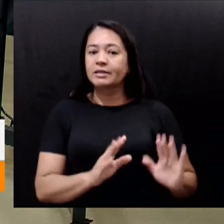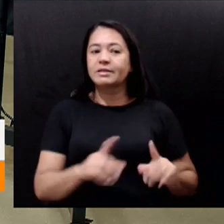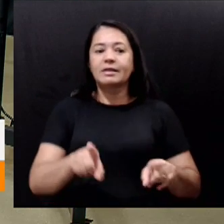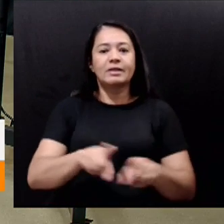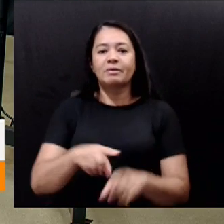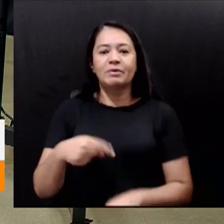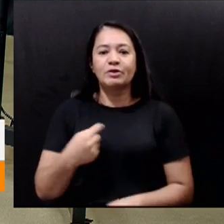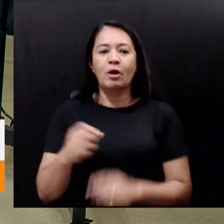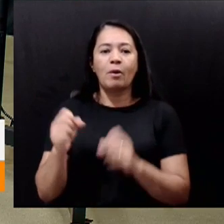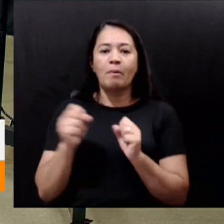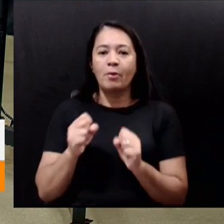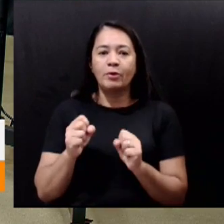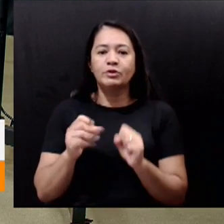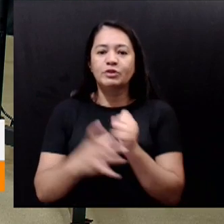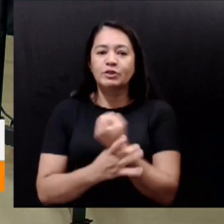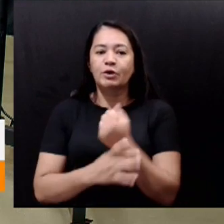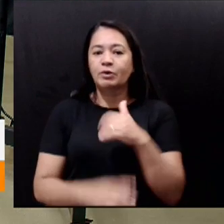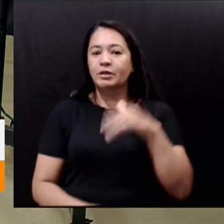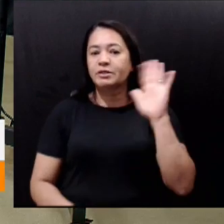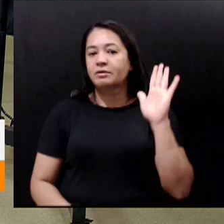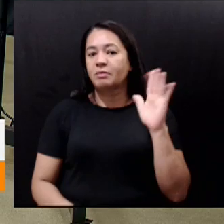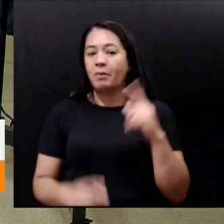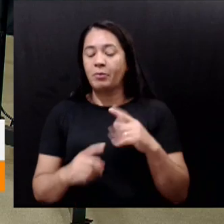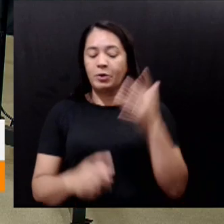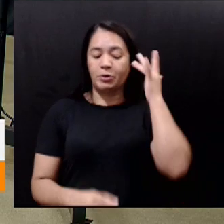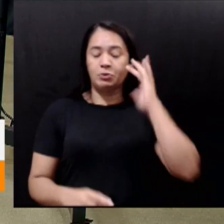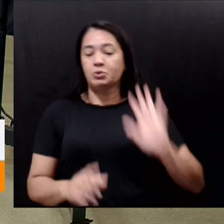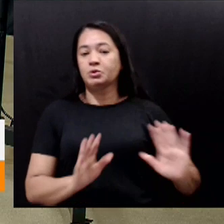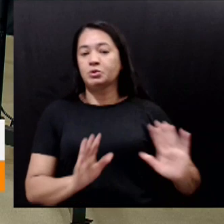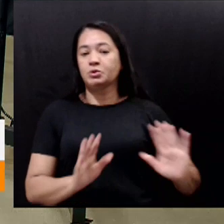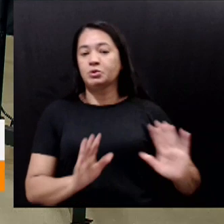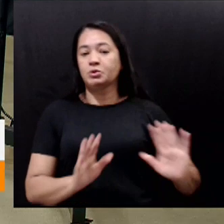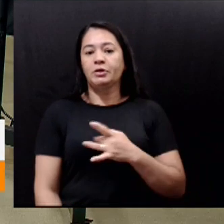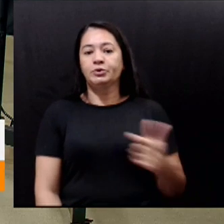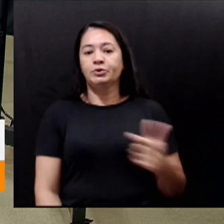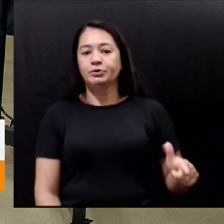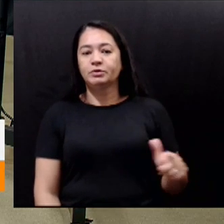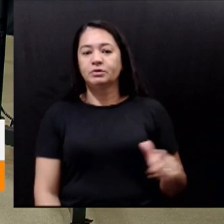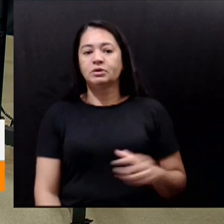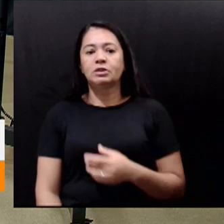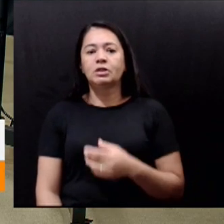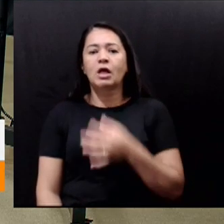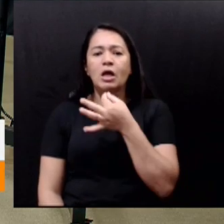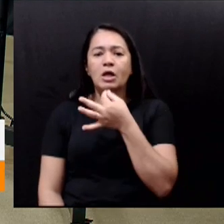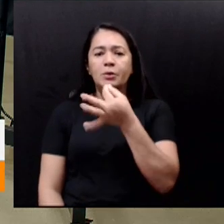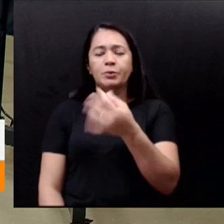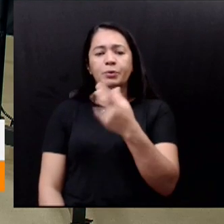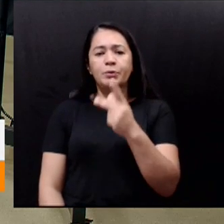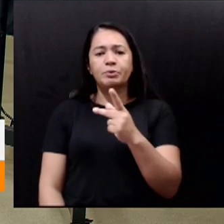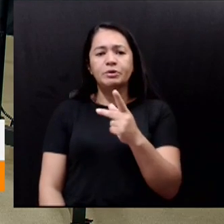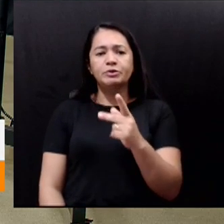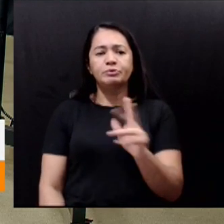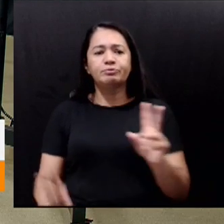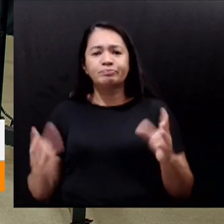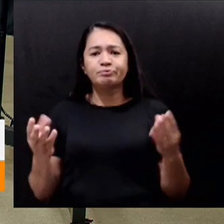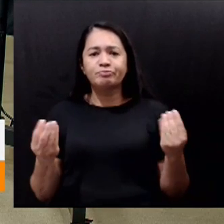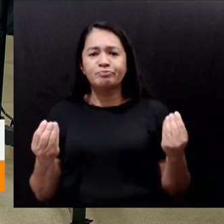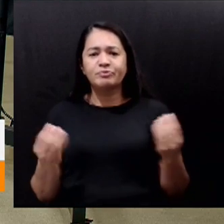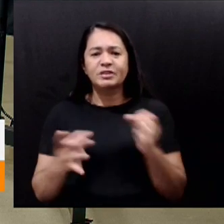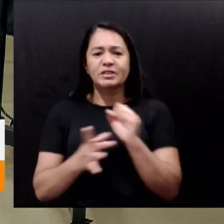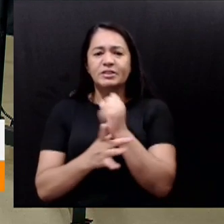mais segurança, que eu não sei quem é mesmo, então não tenho medo. Qual que é a sua avaliação dessa questão aí de segurança